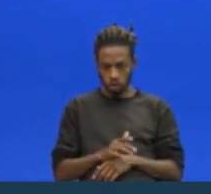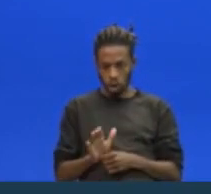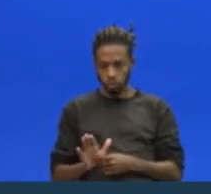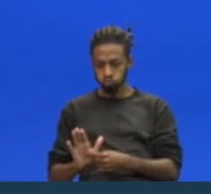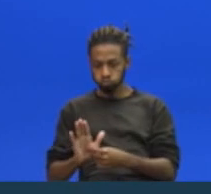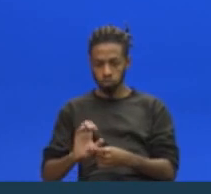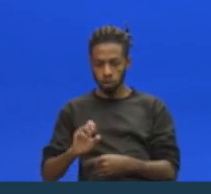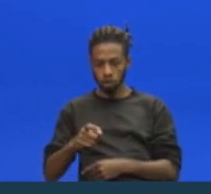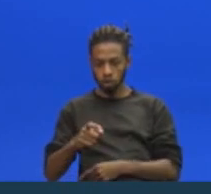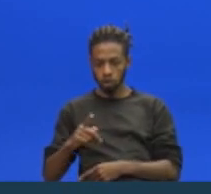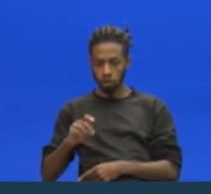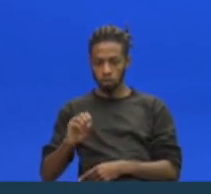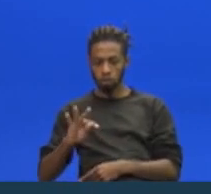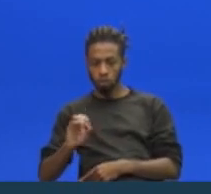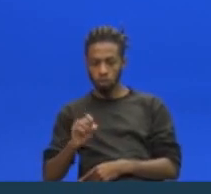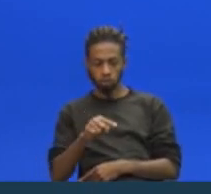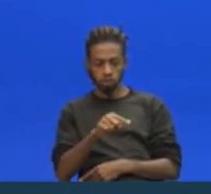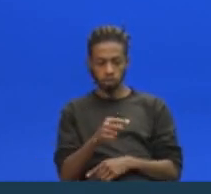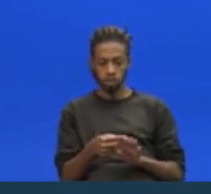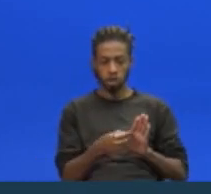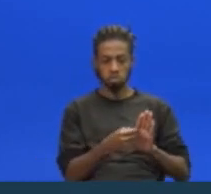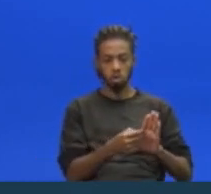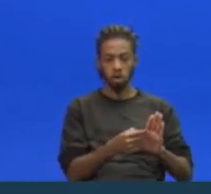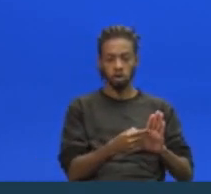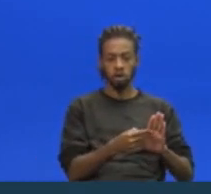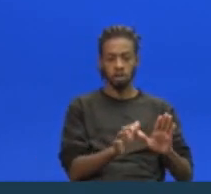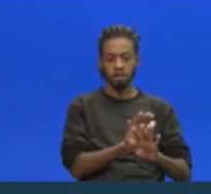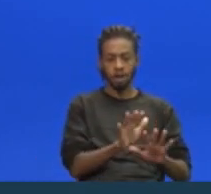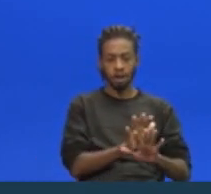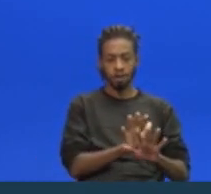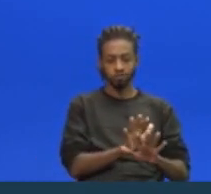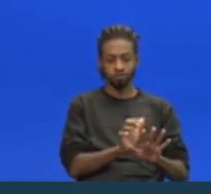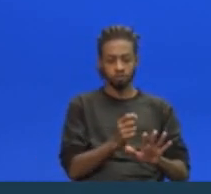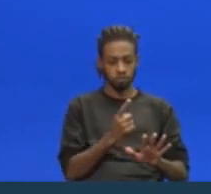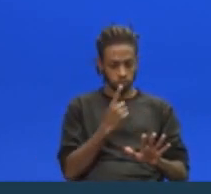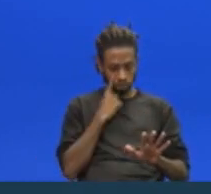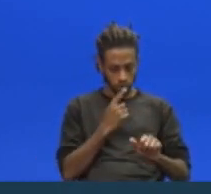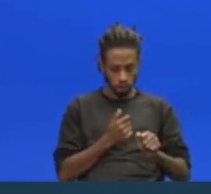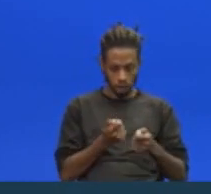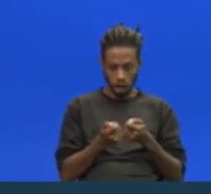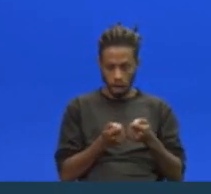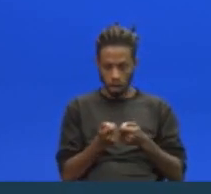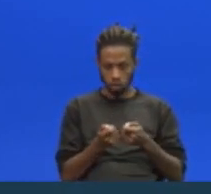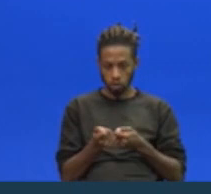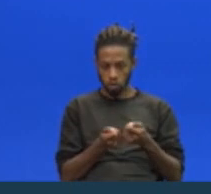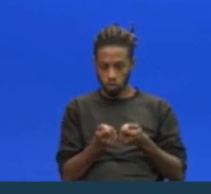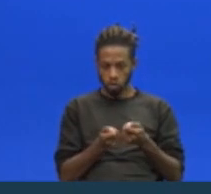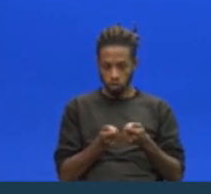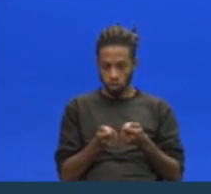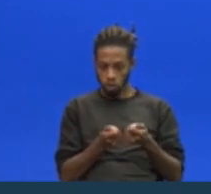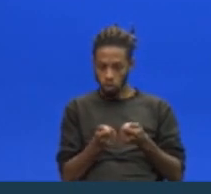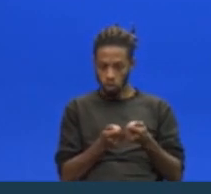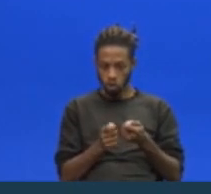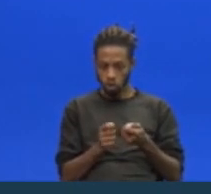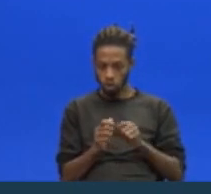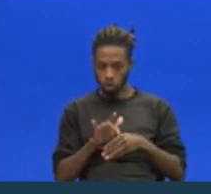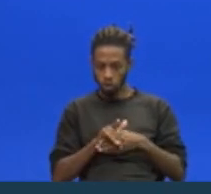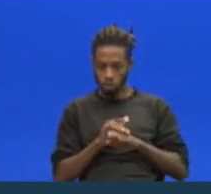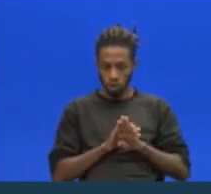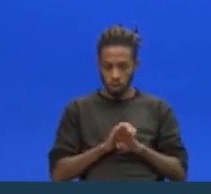forma prospectiva? A, caso e controle. B, ecológico.